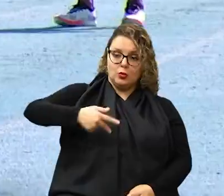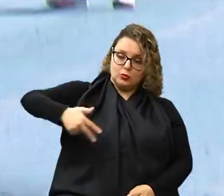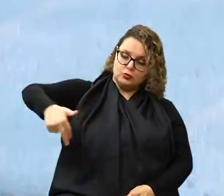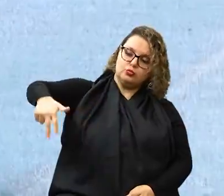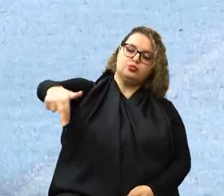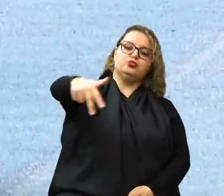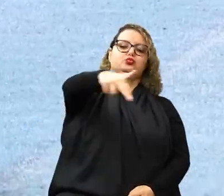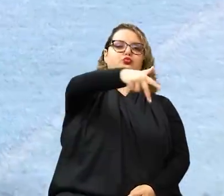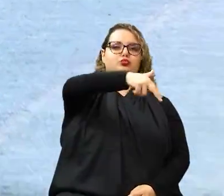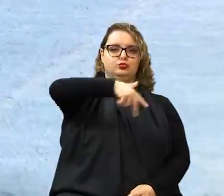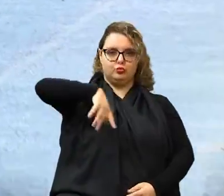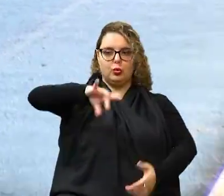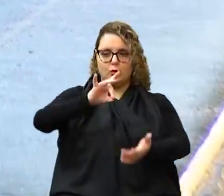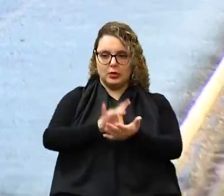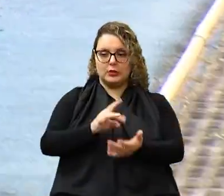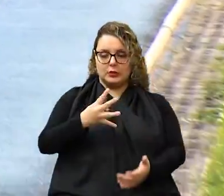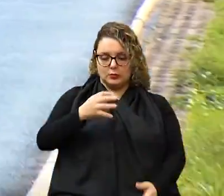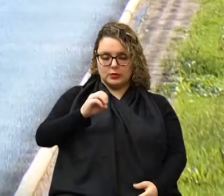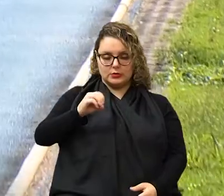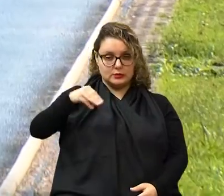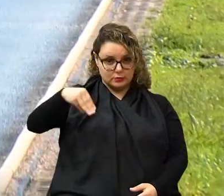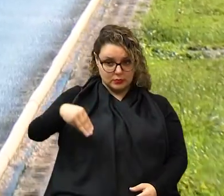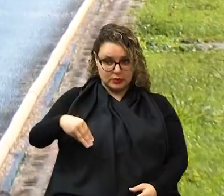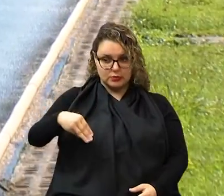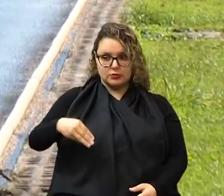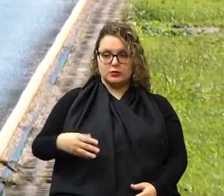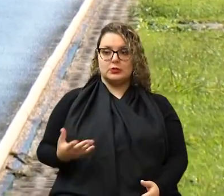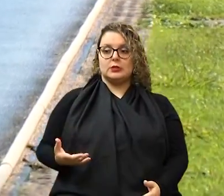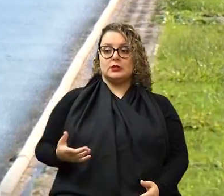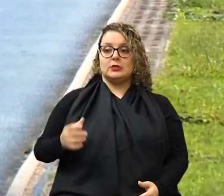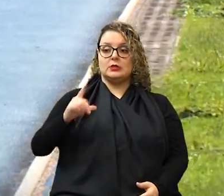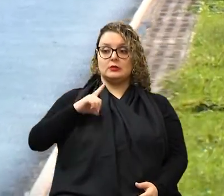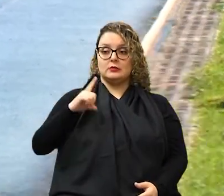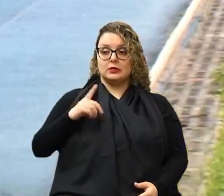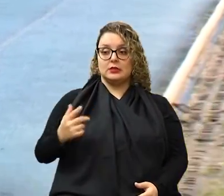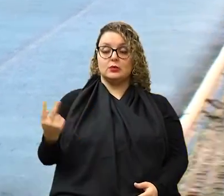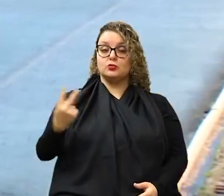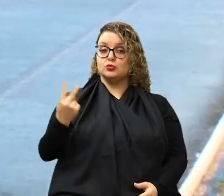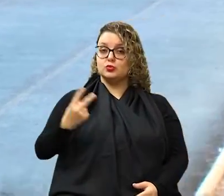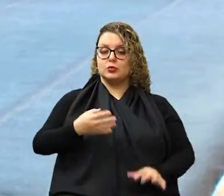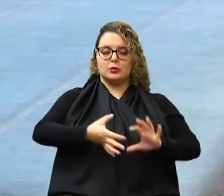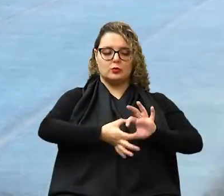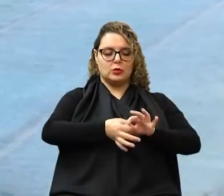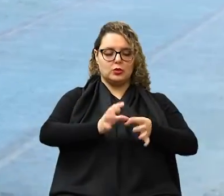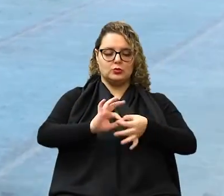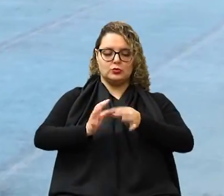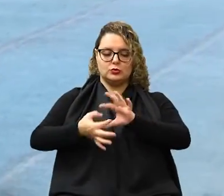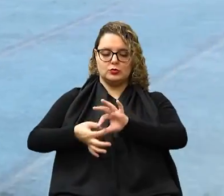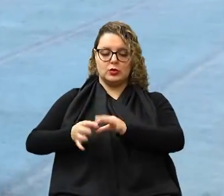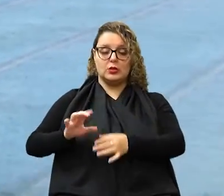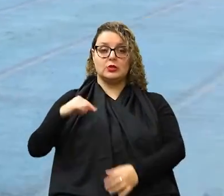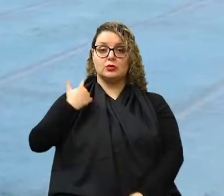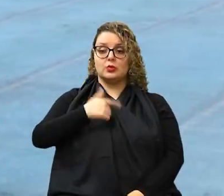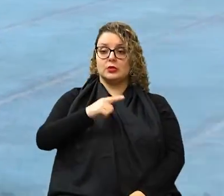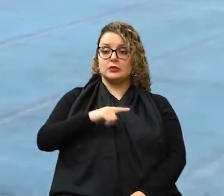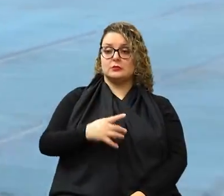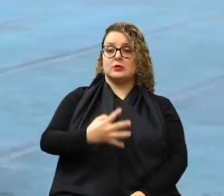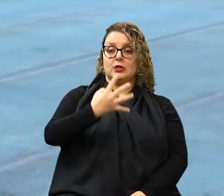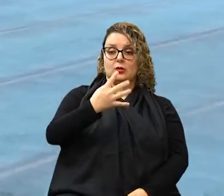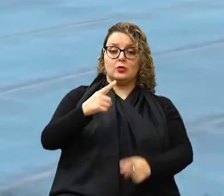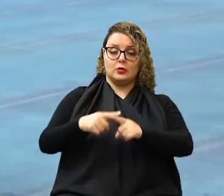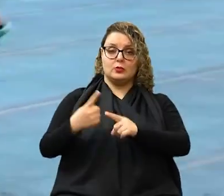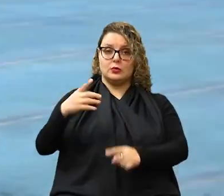uma volta na pista. A pista oficial tem 400 metros. E vai ser os segundos Jogos Olímpicos em que nós